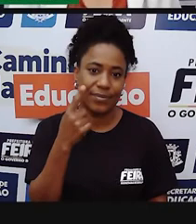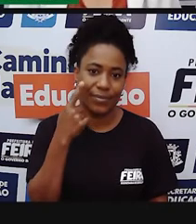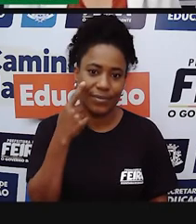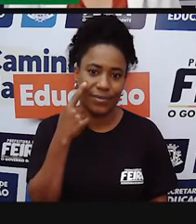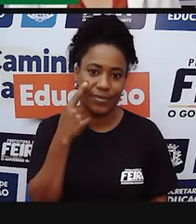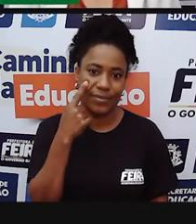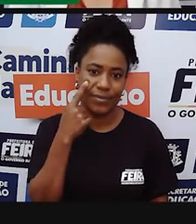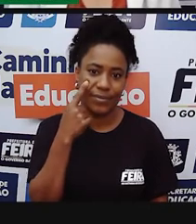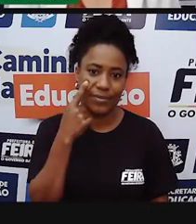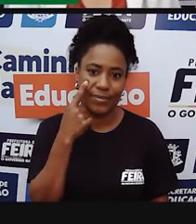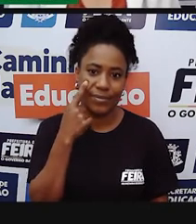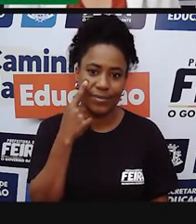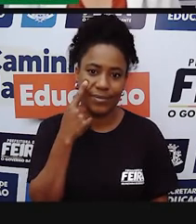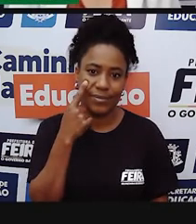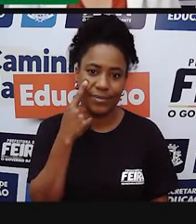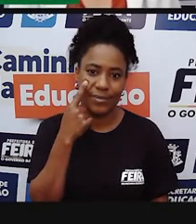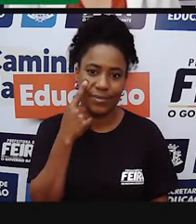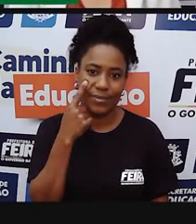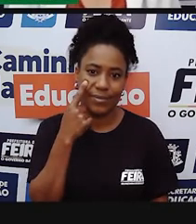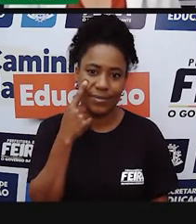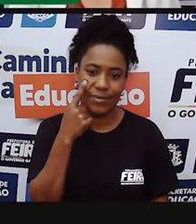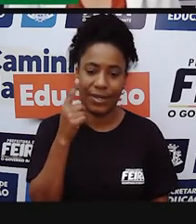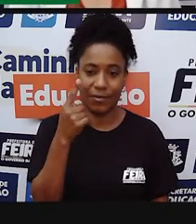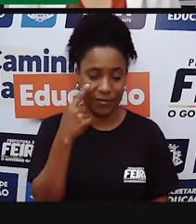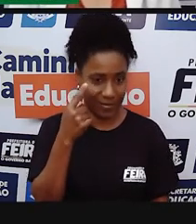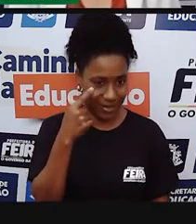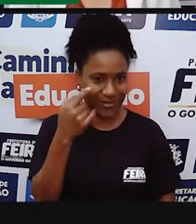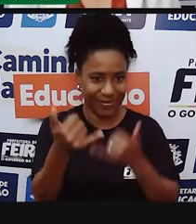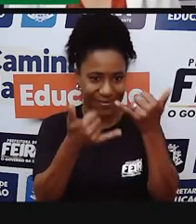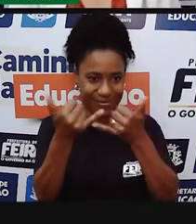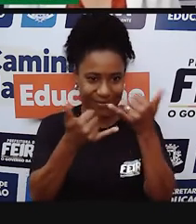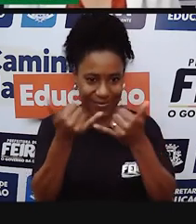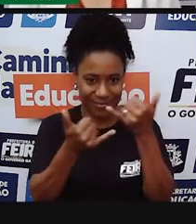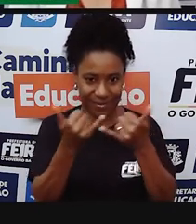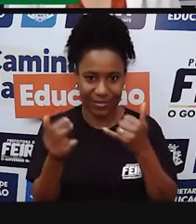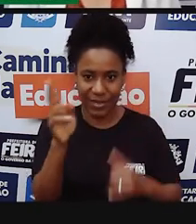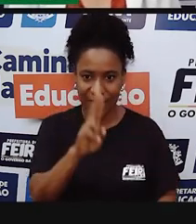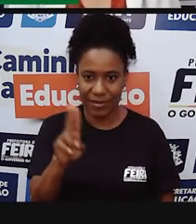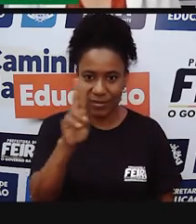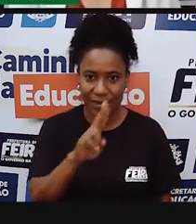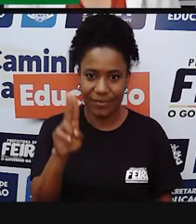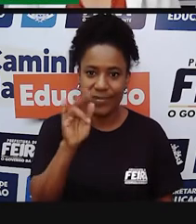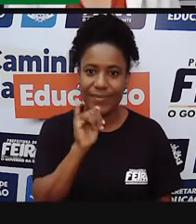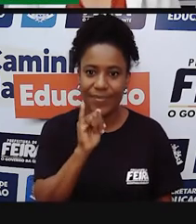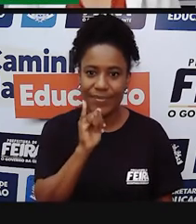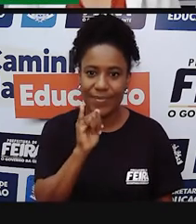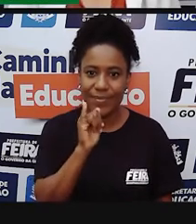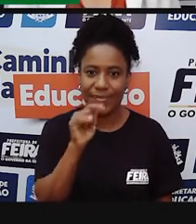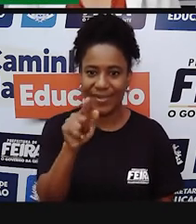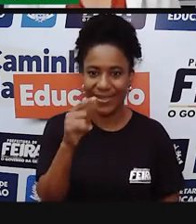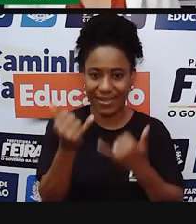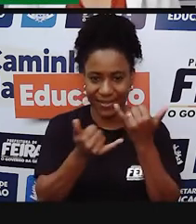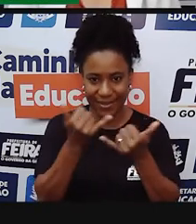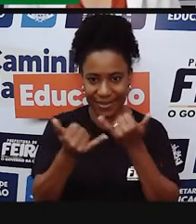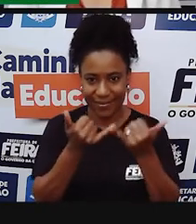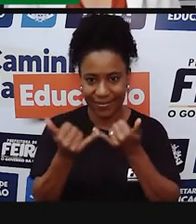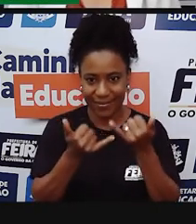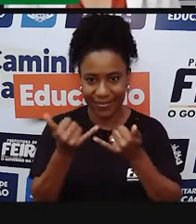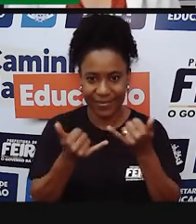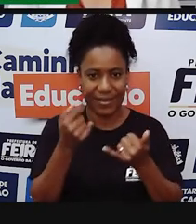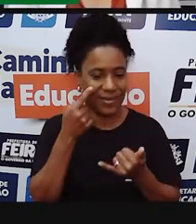esse quadro da quem usa esses dois bonecos aqui ó boneco rock Slash e Axl Rose